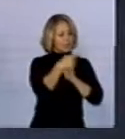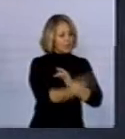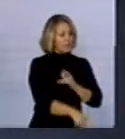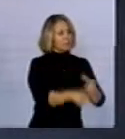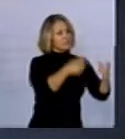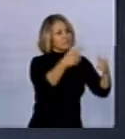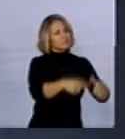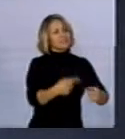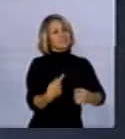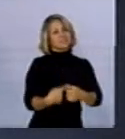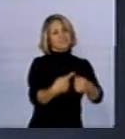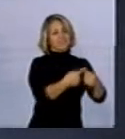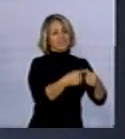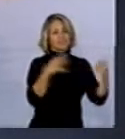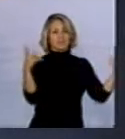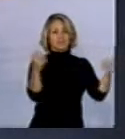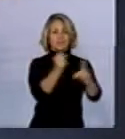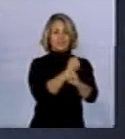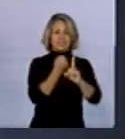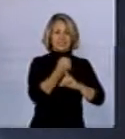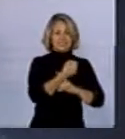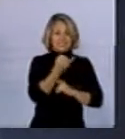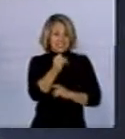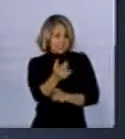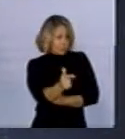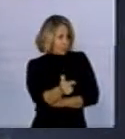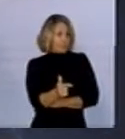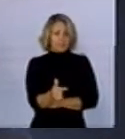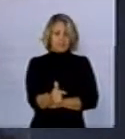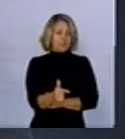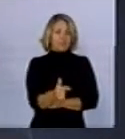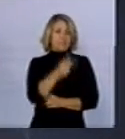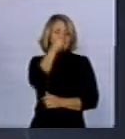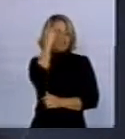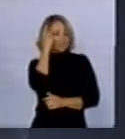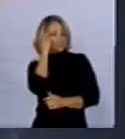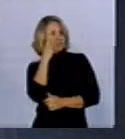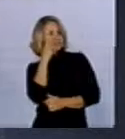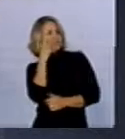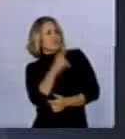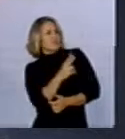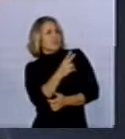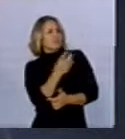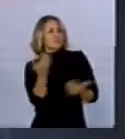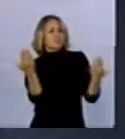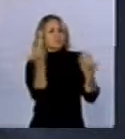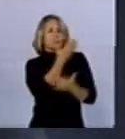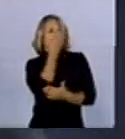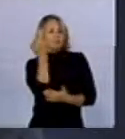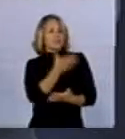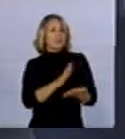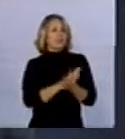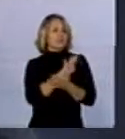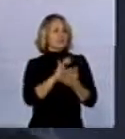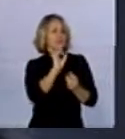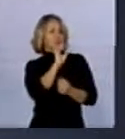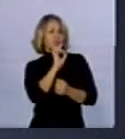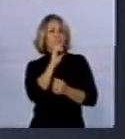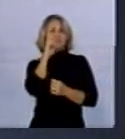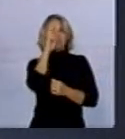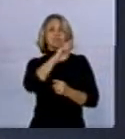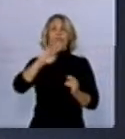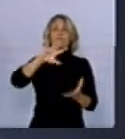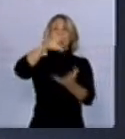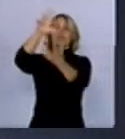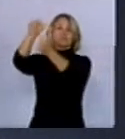locais para a sociedade. E que, se não existisse, aqueles assinantes estariam diante do conteúdo nacionalmente ou